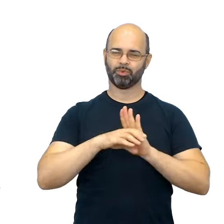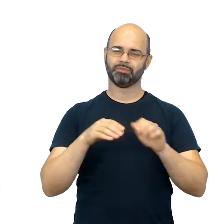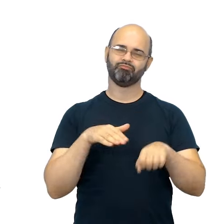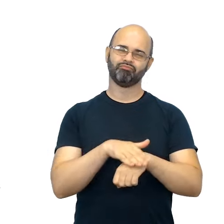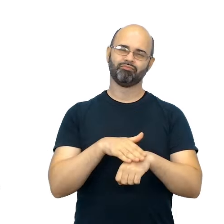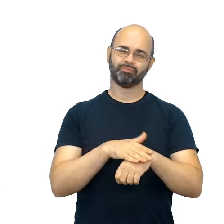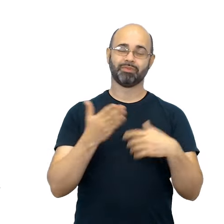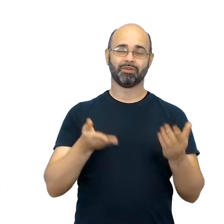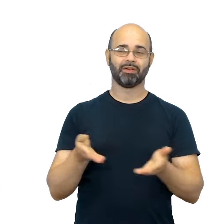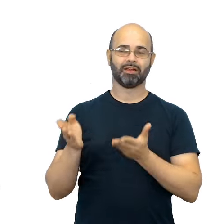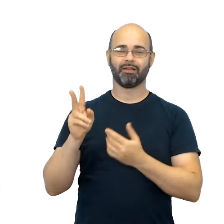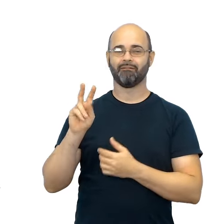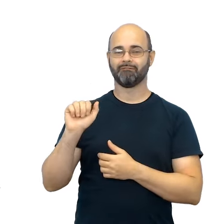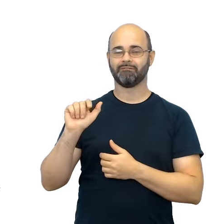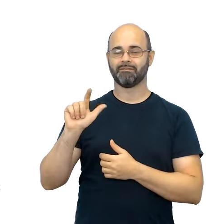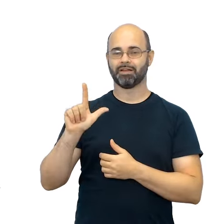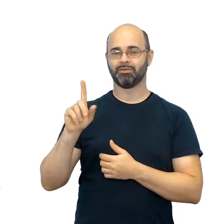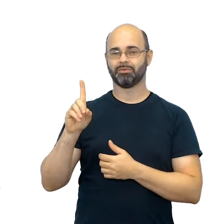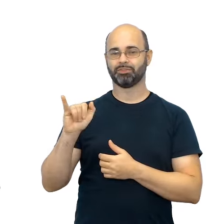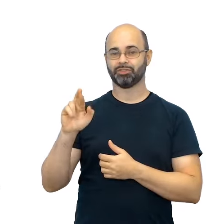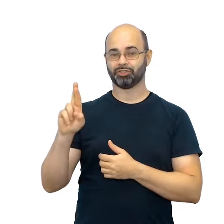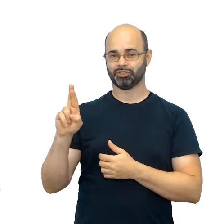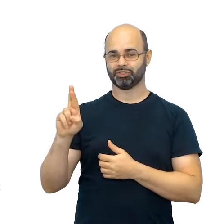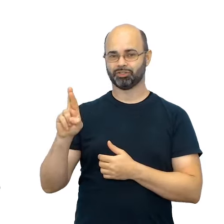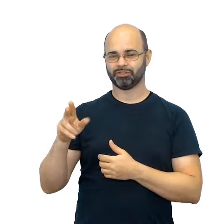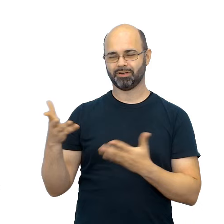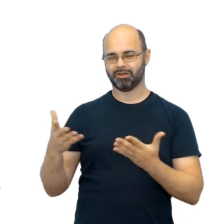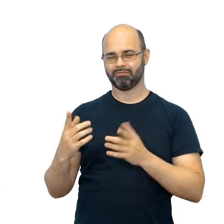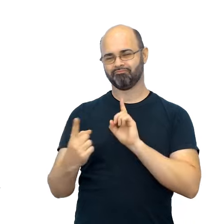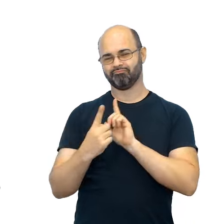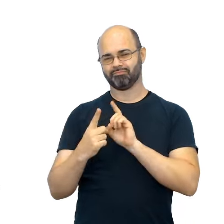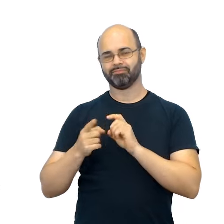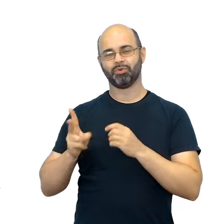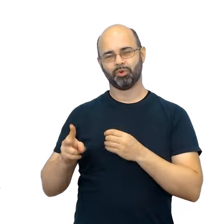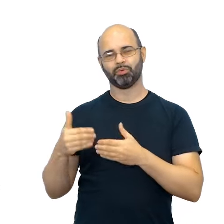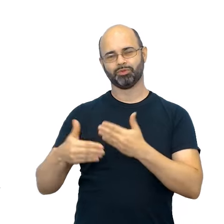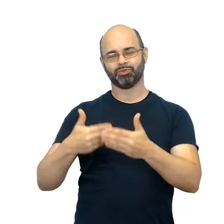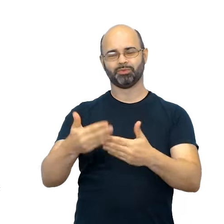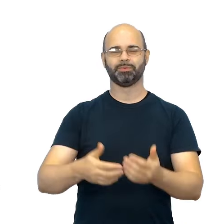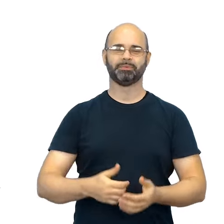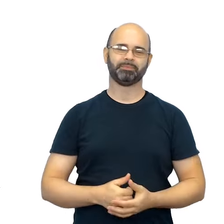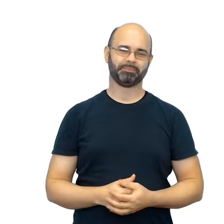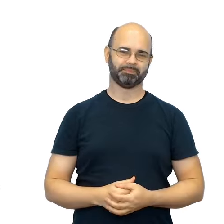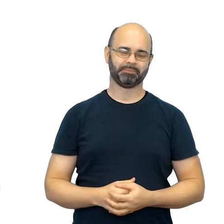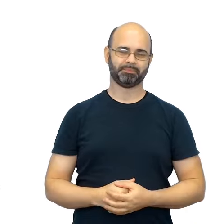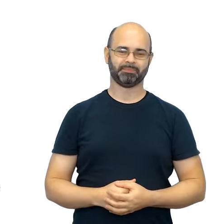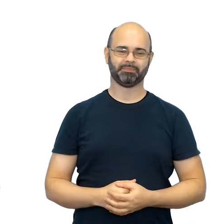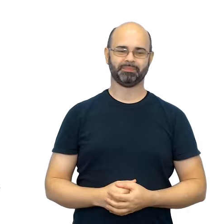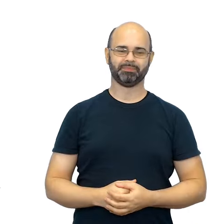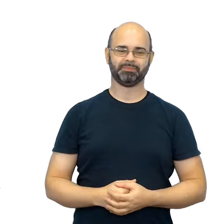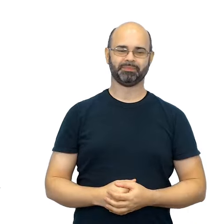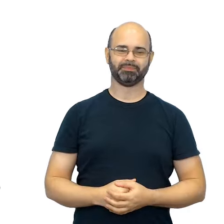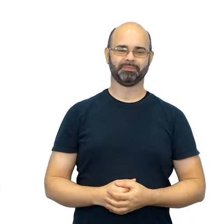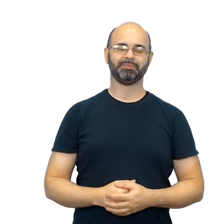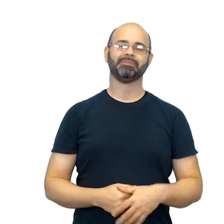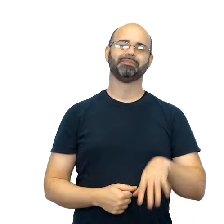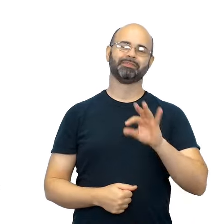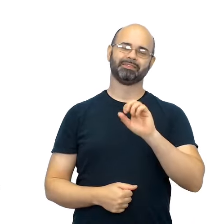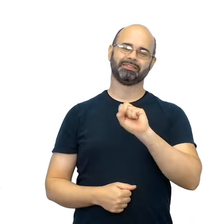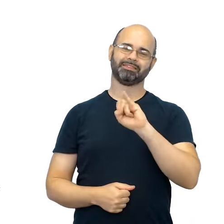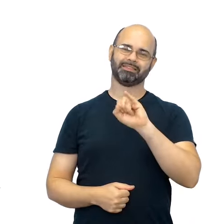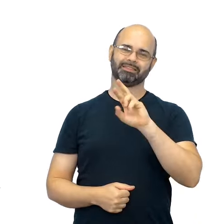para o Valdir, que vai dar andamento a esse nosso momento. Valdir, é com você. Oi, Sirlene,